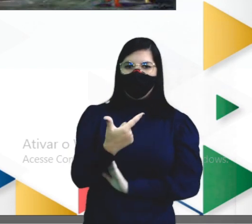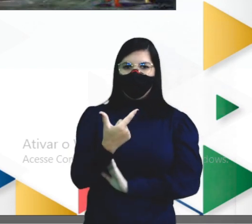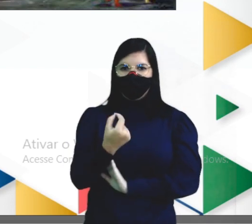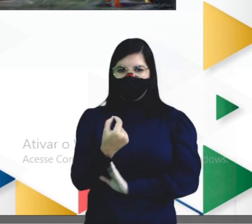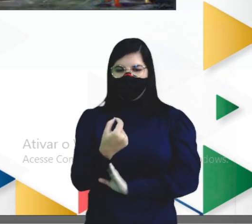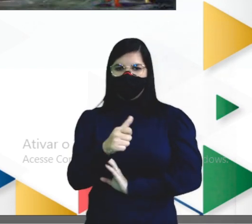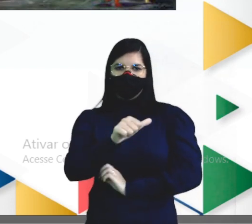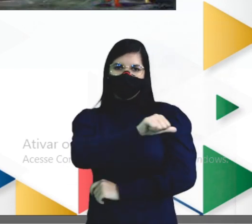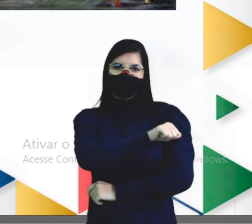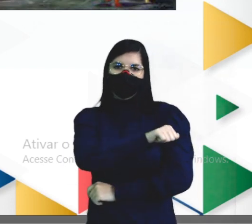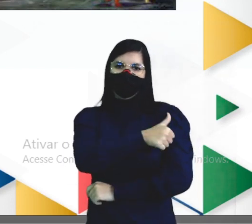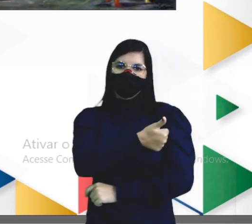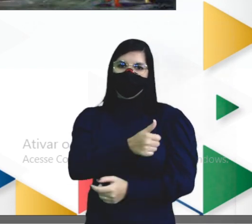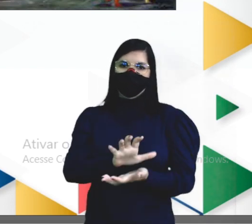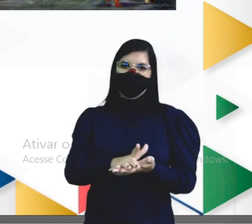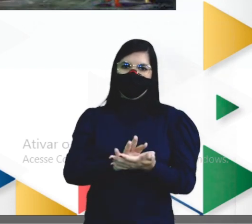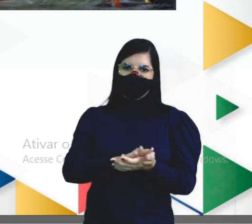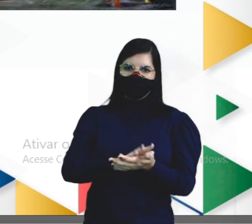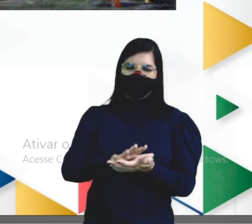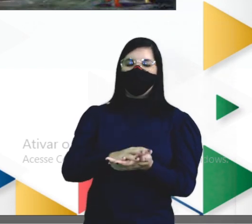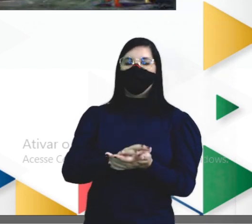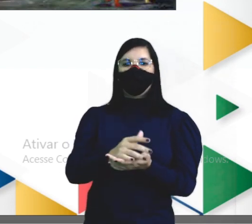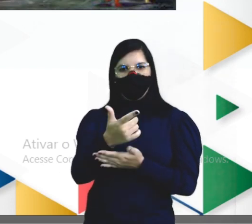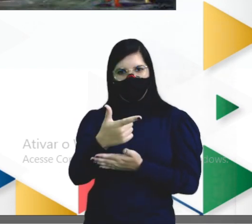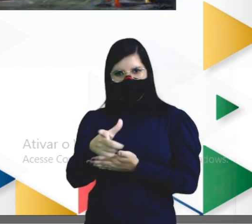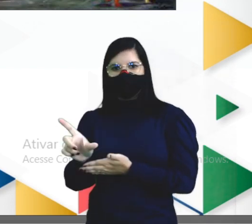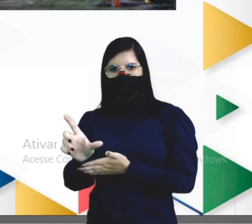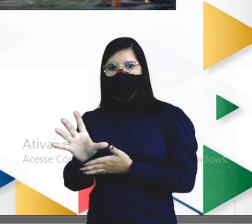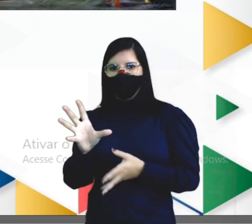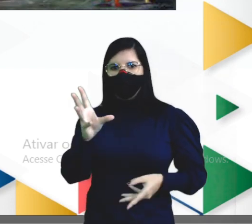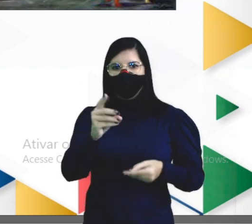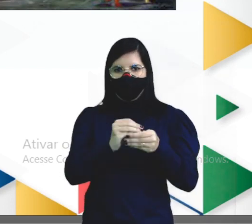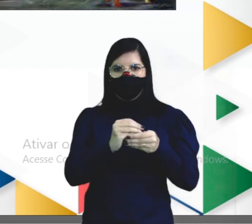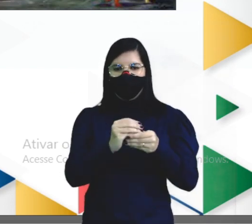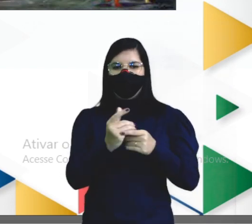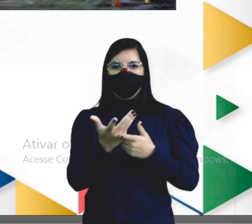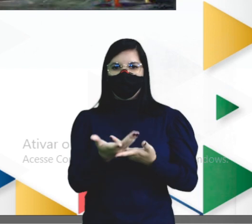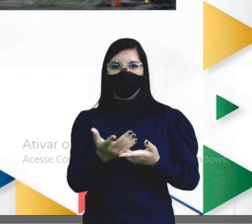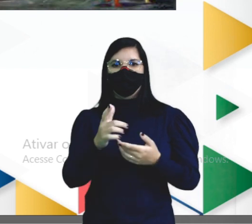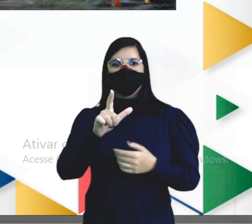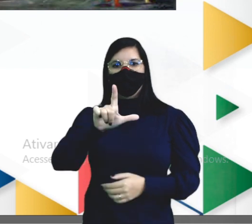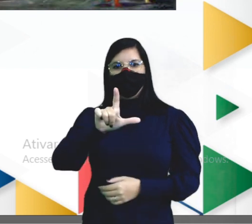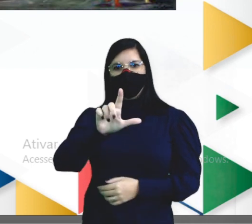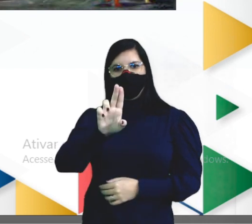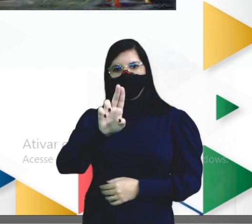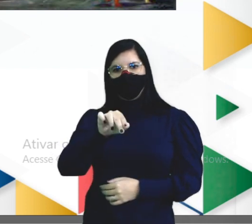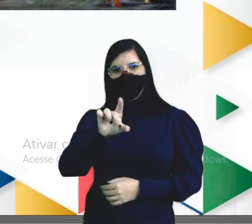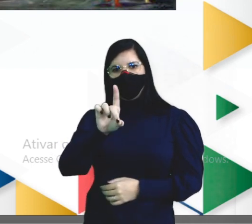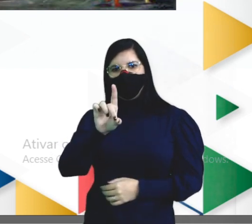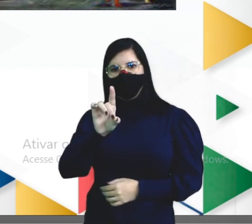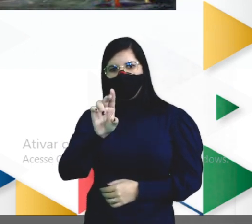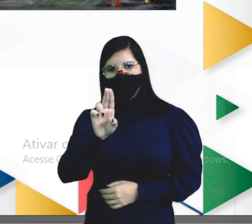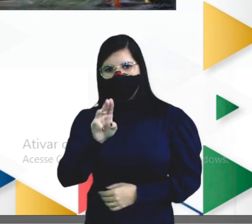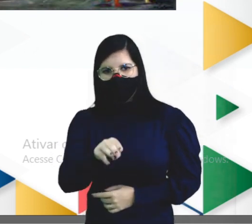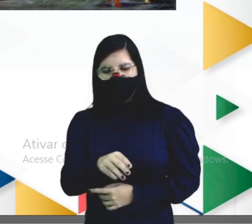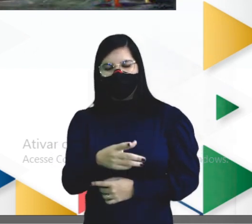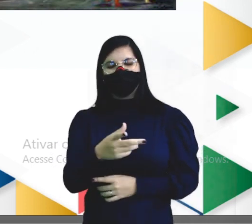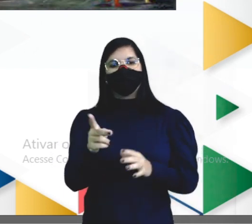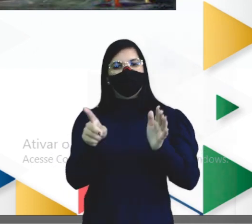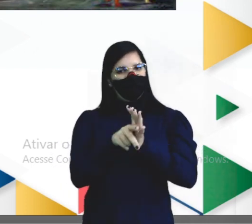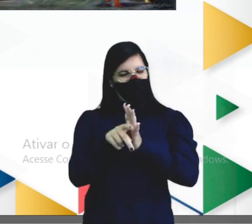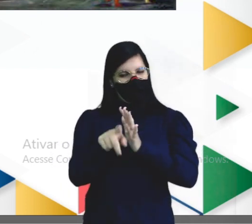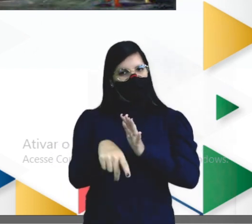Janeiro, ao samba foram incorporados outros gêneros musicais populares, como o lundu, né? Que eu falei também que era uma dança